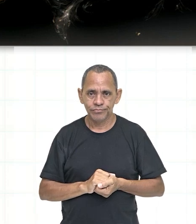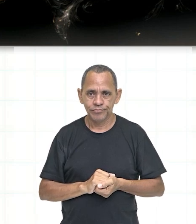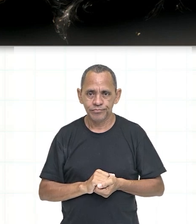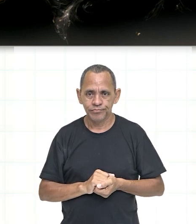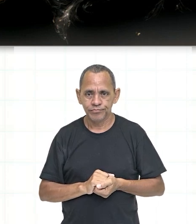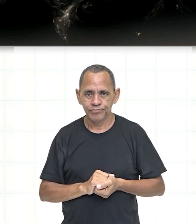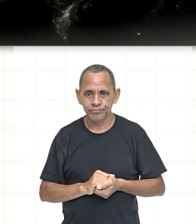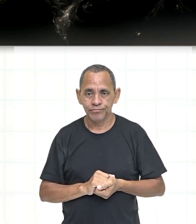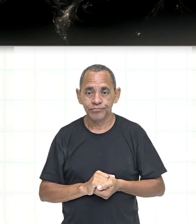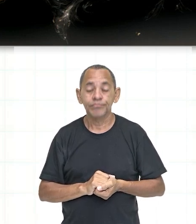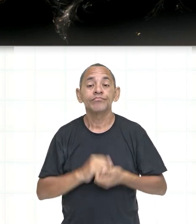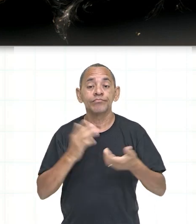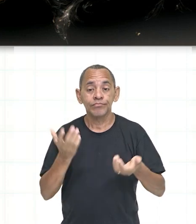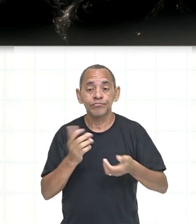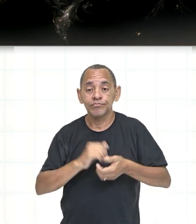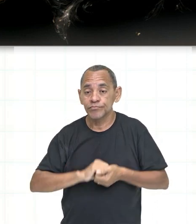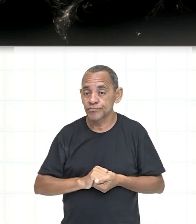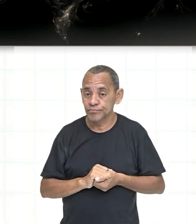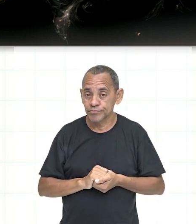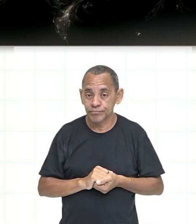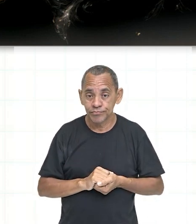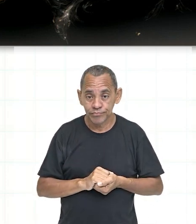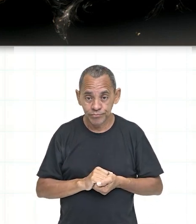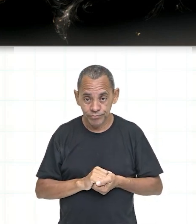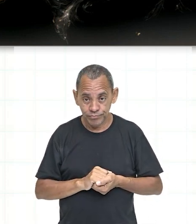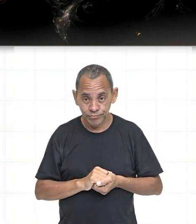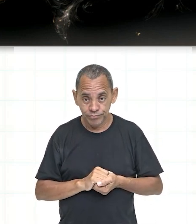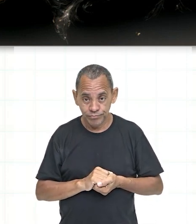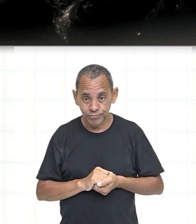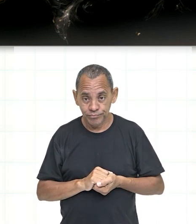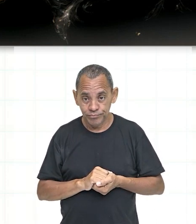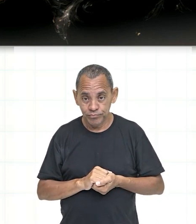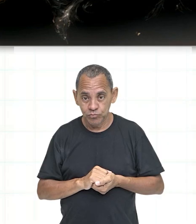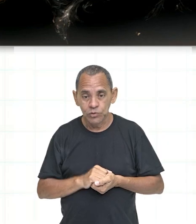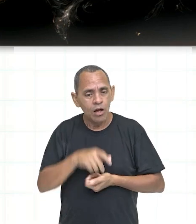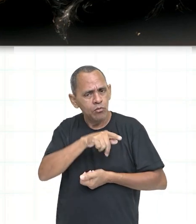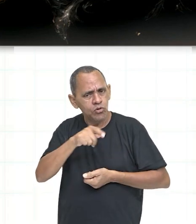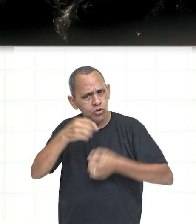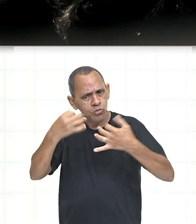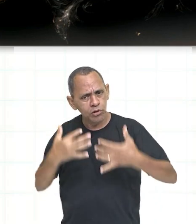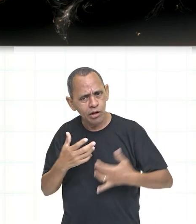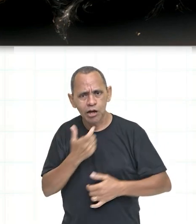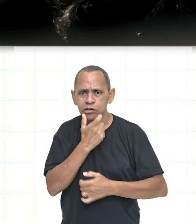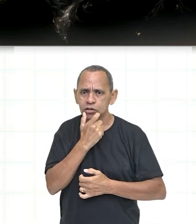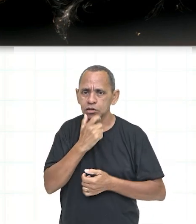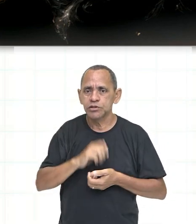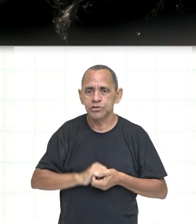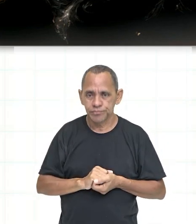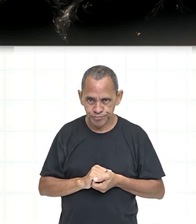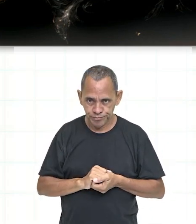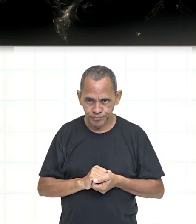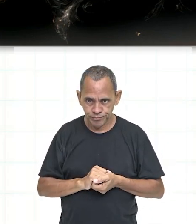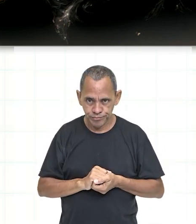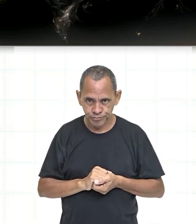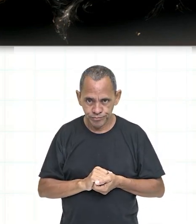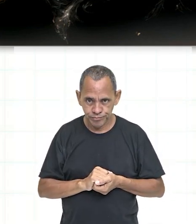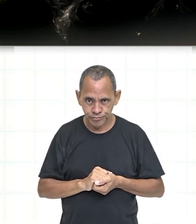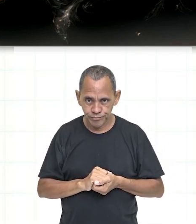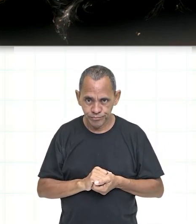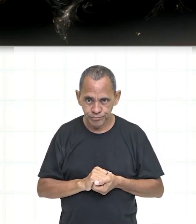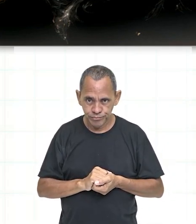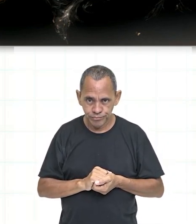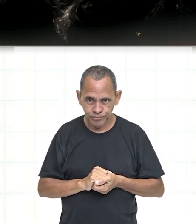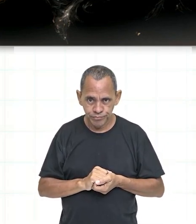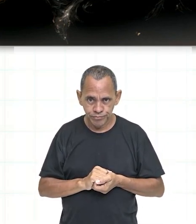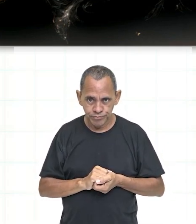escura. Então, we know that dark matter and dark energy make up about 95% of the universe. Yet their